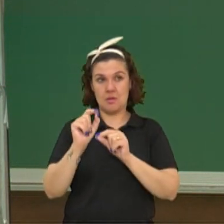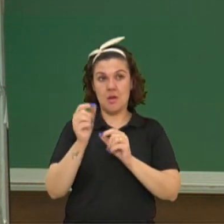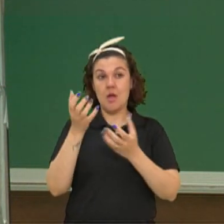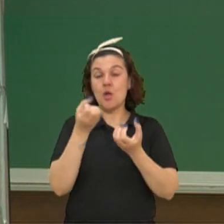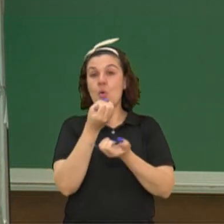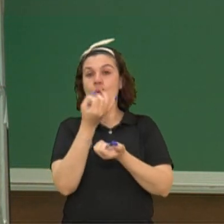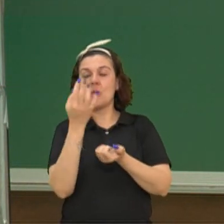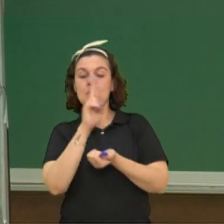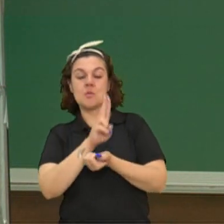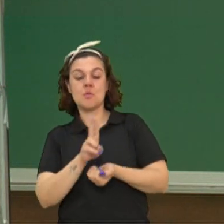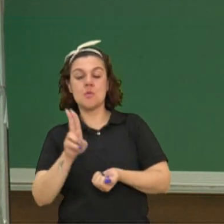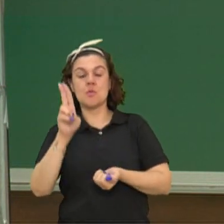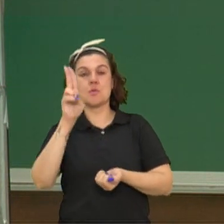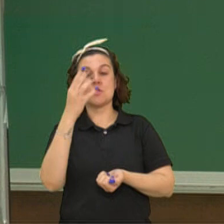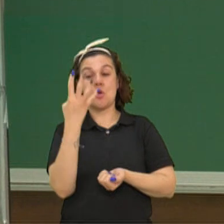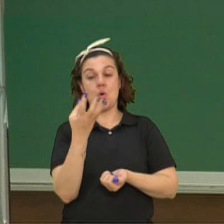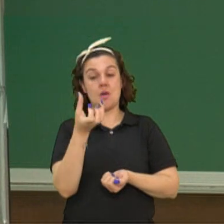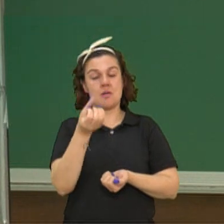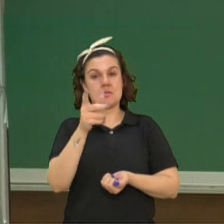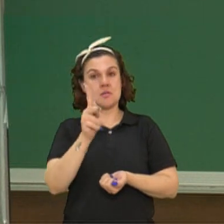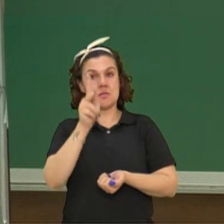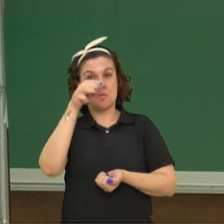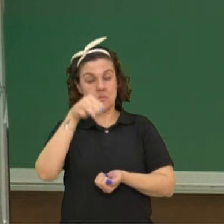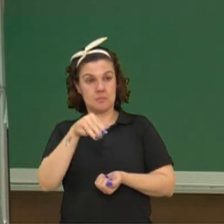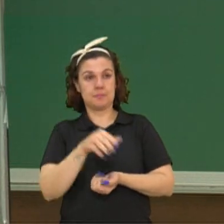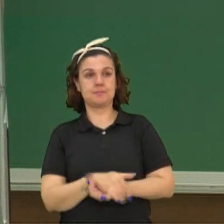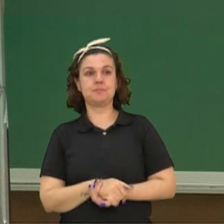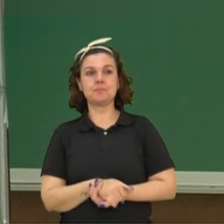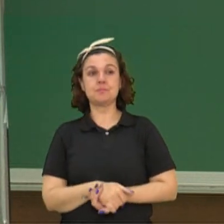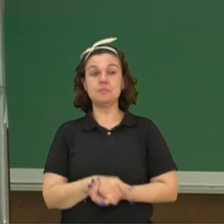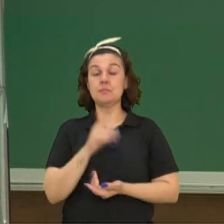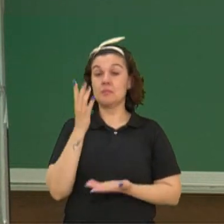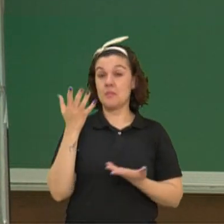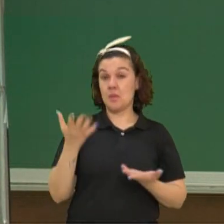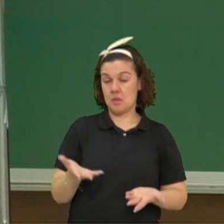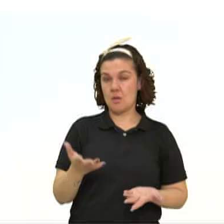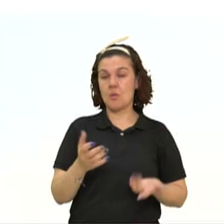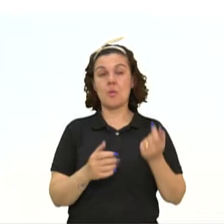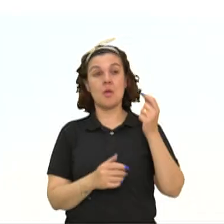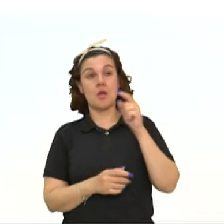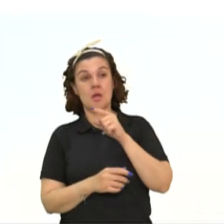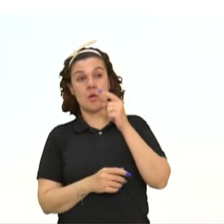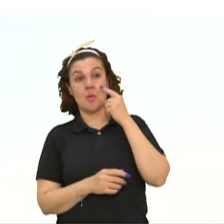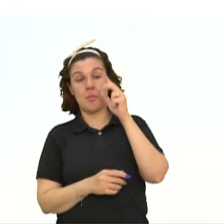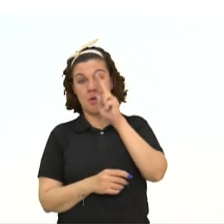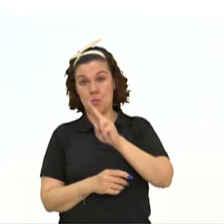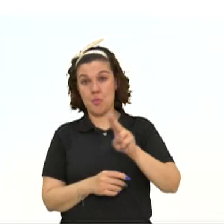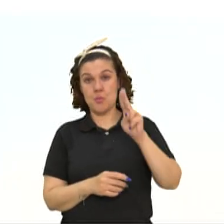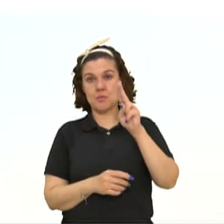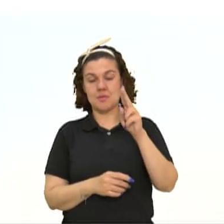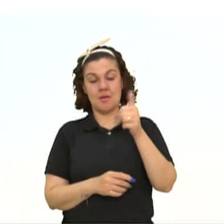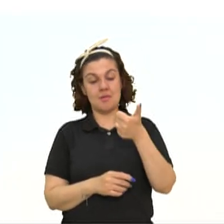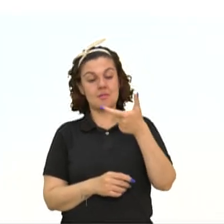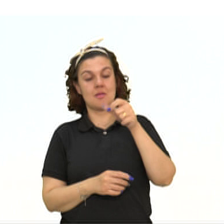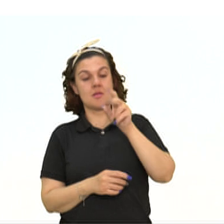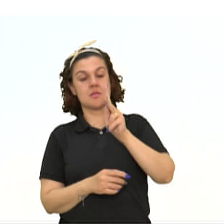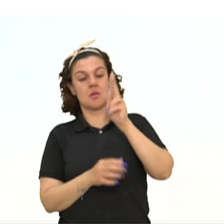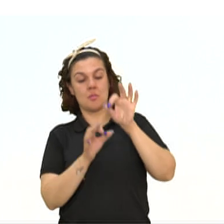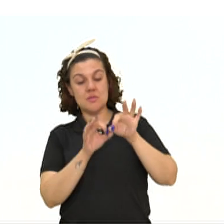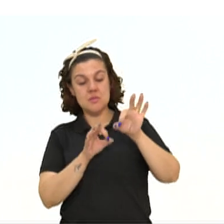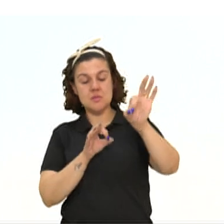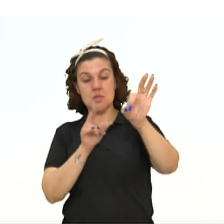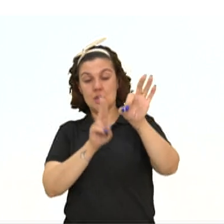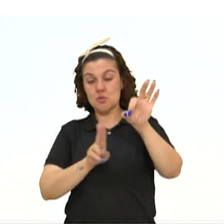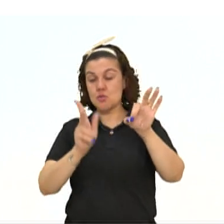de álcool consumida nos 46 quilômetros. O exercício diz o seguinte, que para andar 10 quilômetros você consome